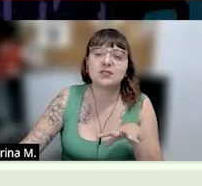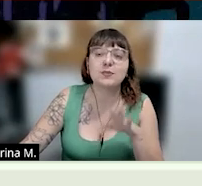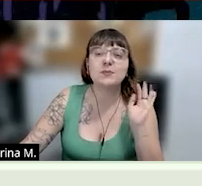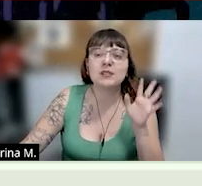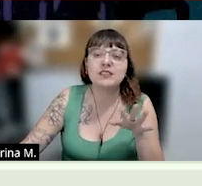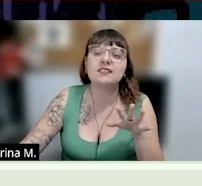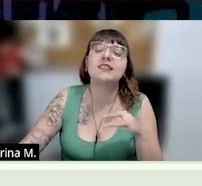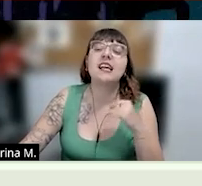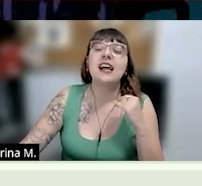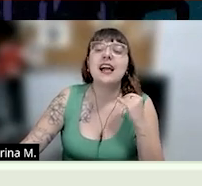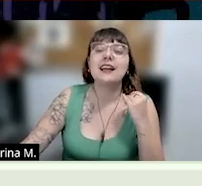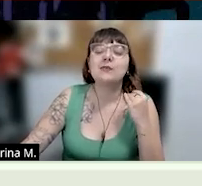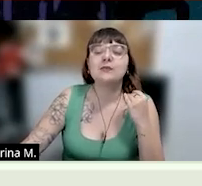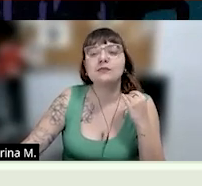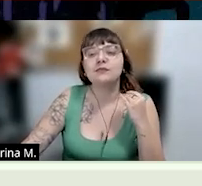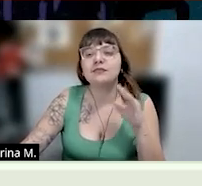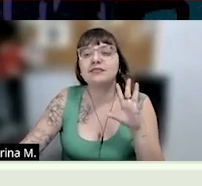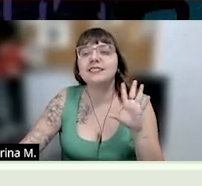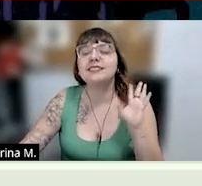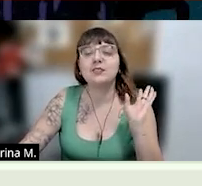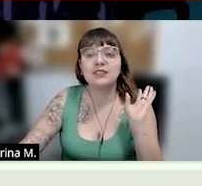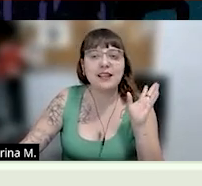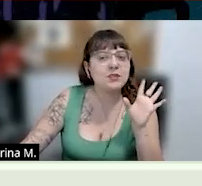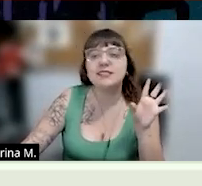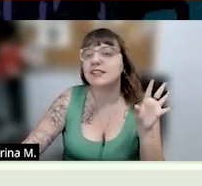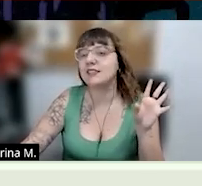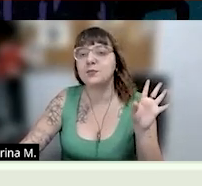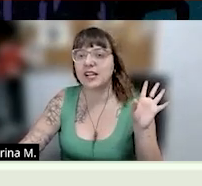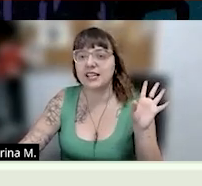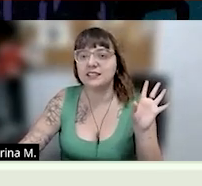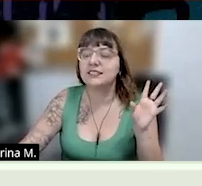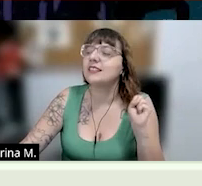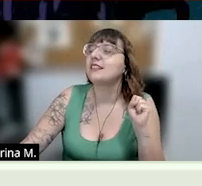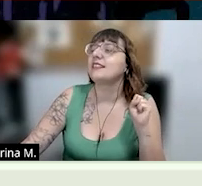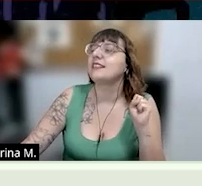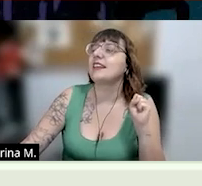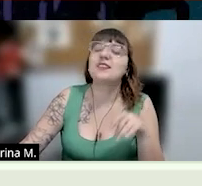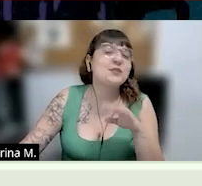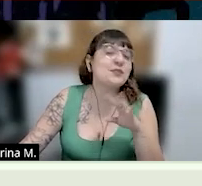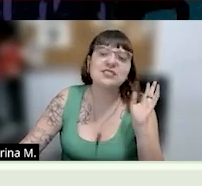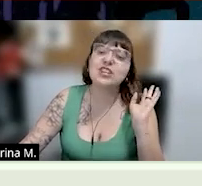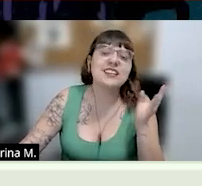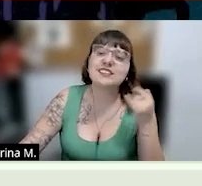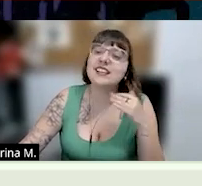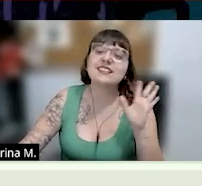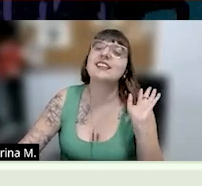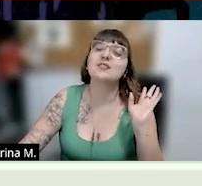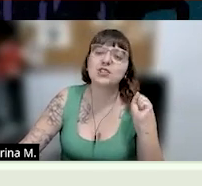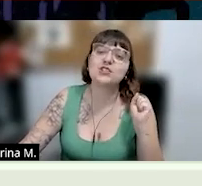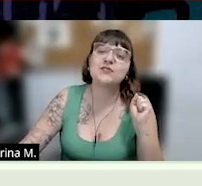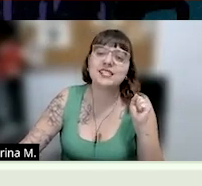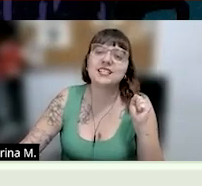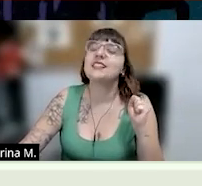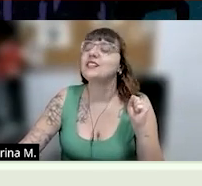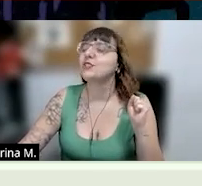Santo, porque o Espírito Santo é um estado que é muito esquecido por aí, né? Então eu achei que ia ser engraçado a